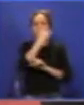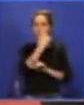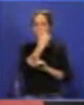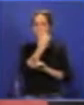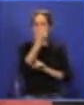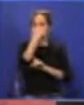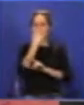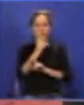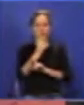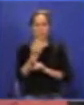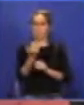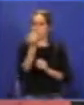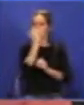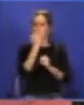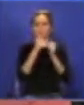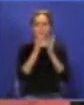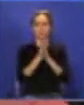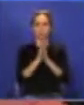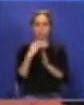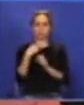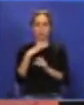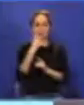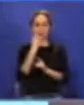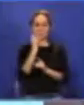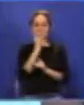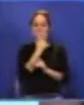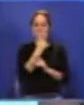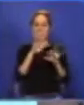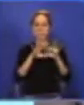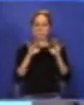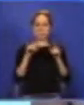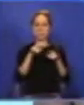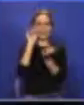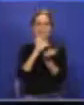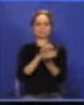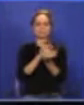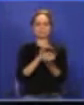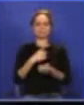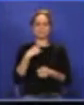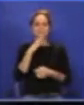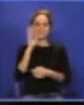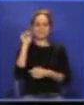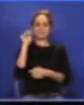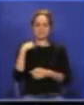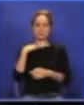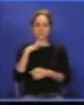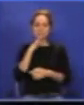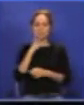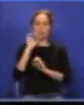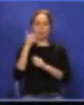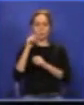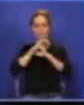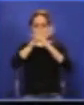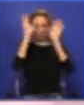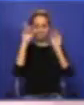muito obrigada. Quero um destes. Não, não é um aparelho, quero uns dentes destes para mim, que são tão bonitinhos. Vou-me despedir. Agradeço-lhe por este esclarecimento e